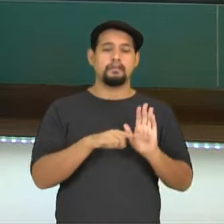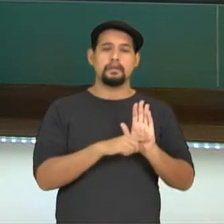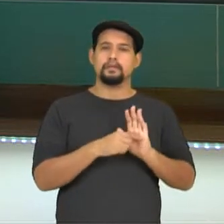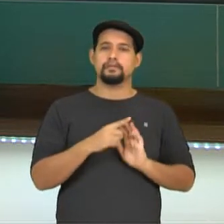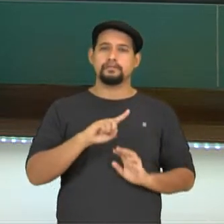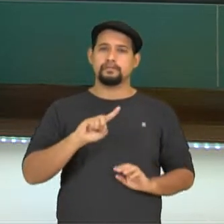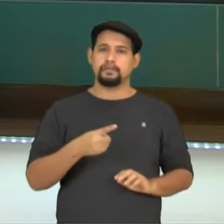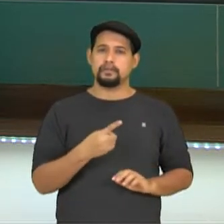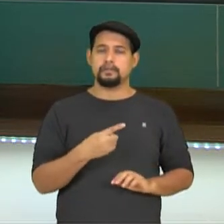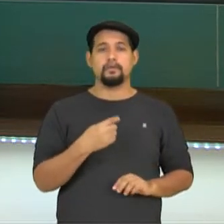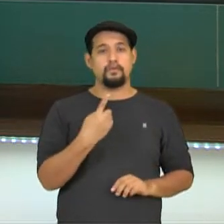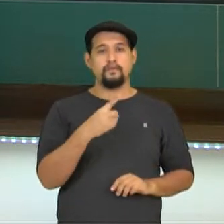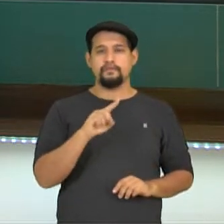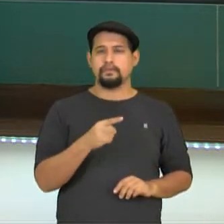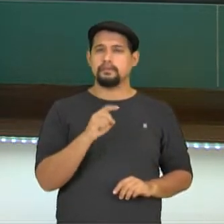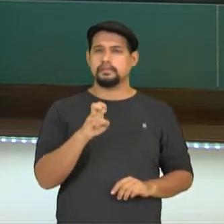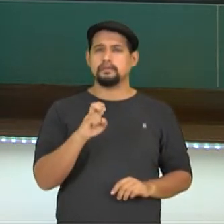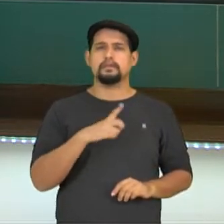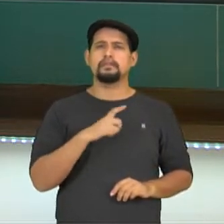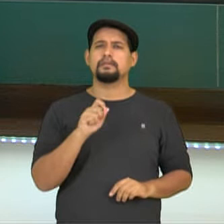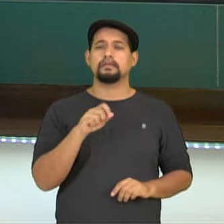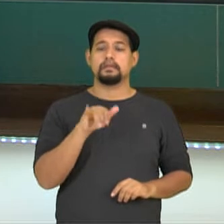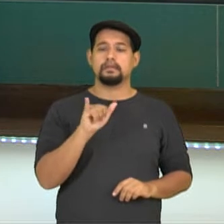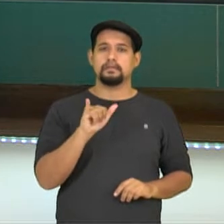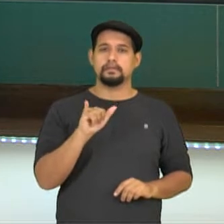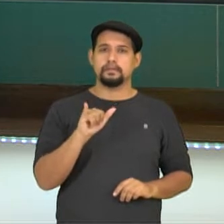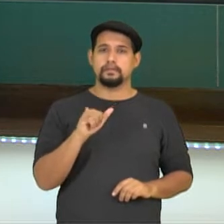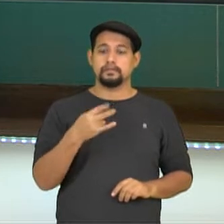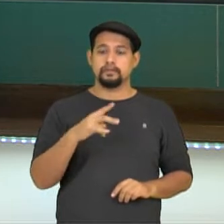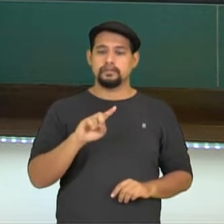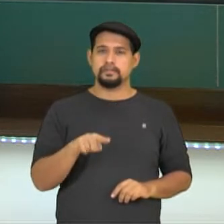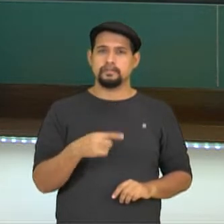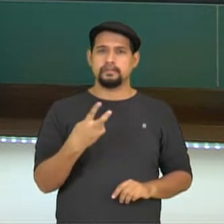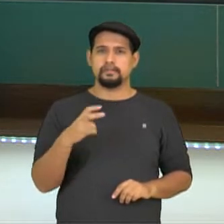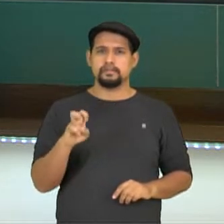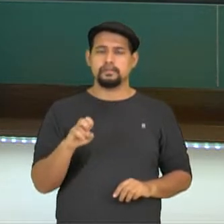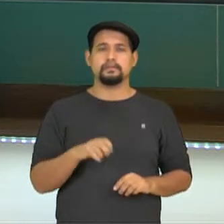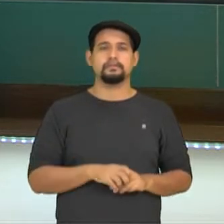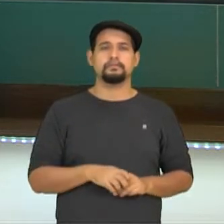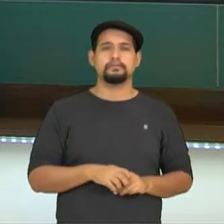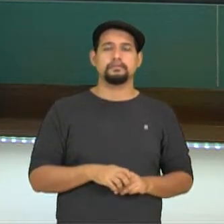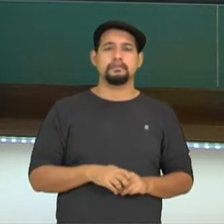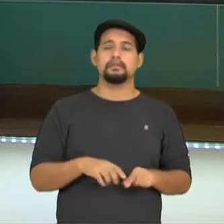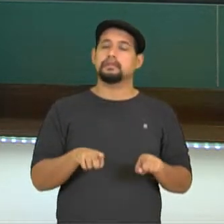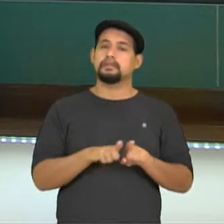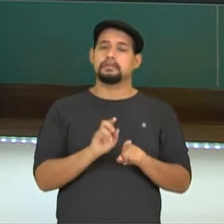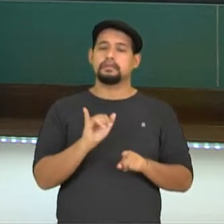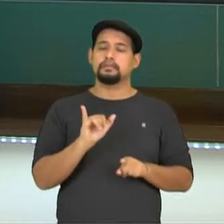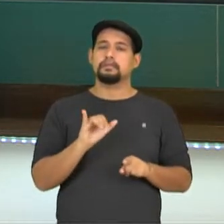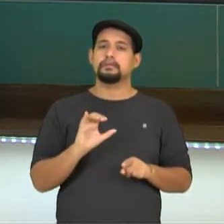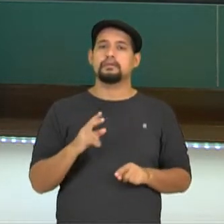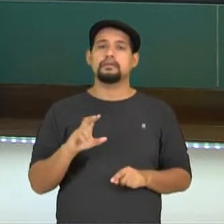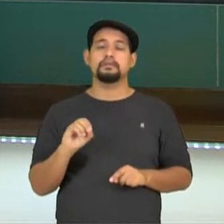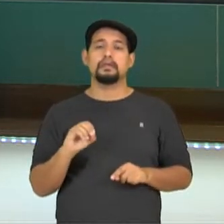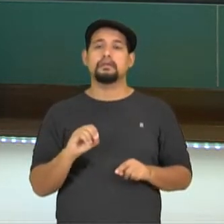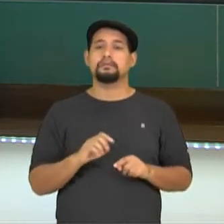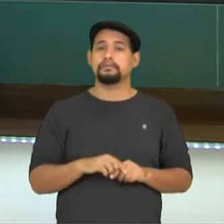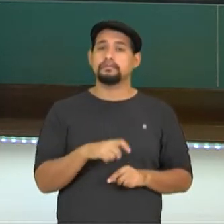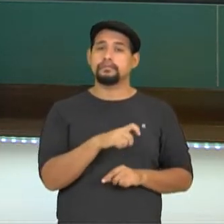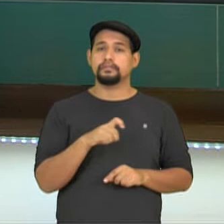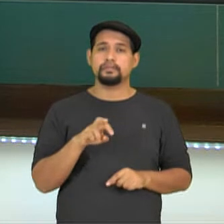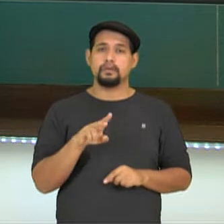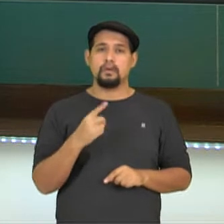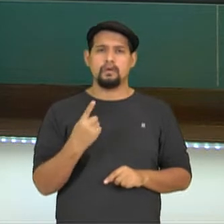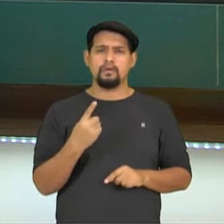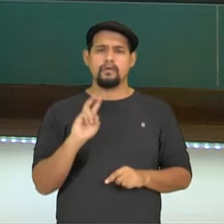menos 1,5, nós teremos y 2,25. Para x igual a 0, y igual a 0. Para x igual a 1,